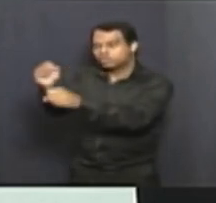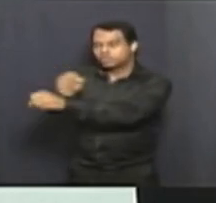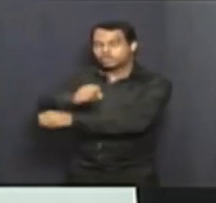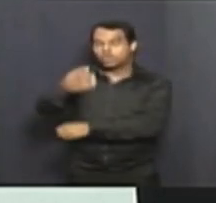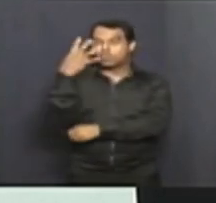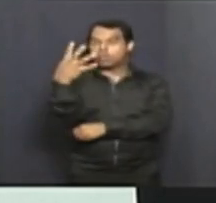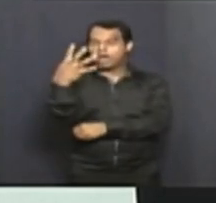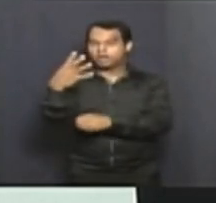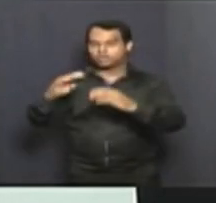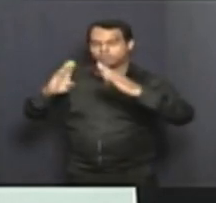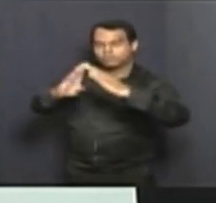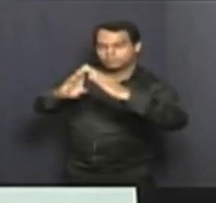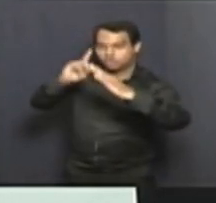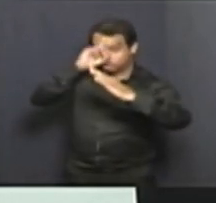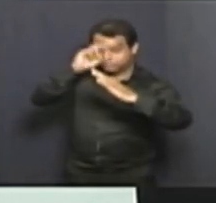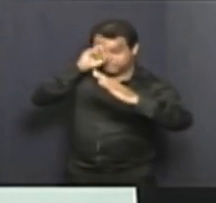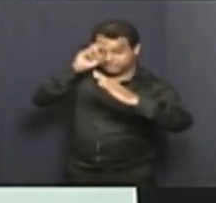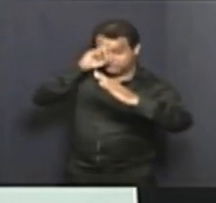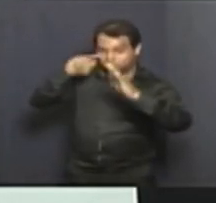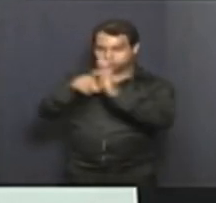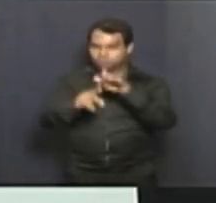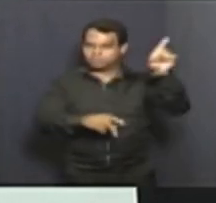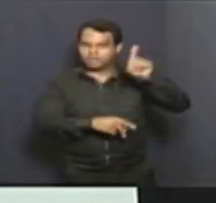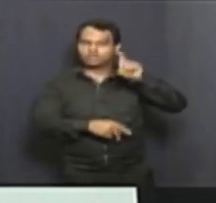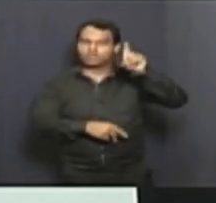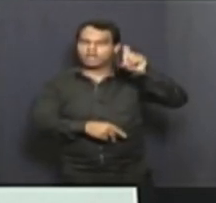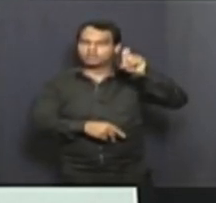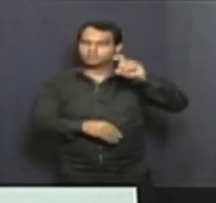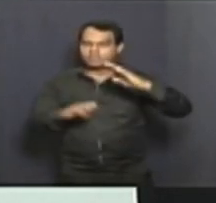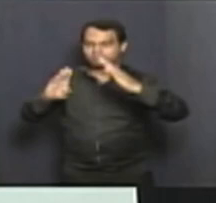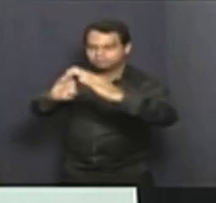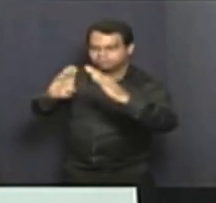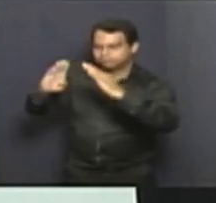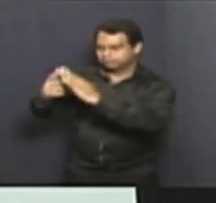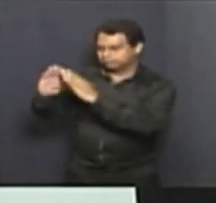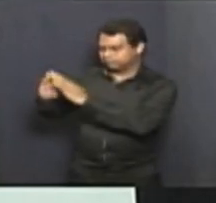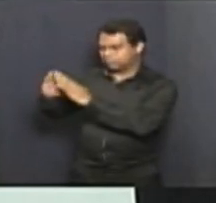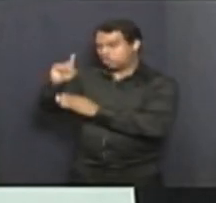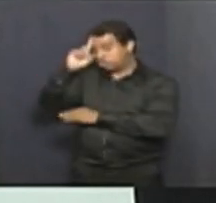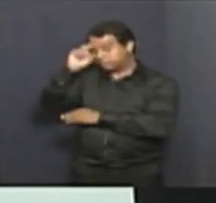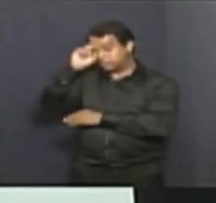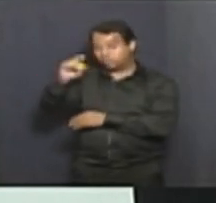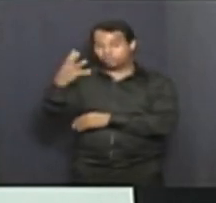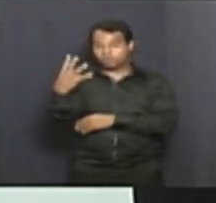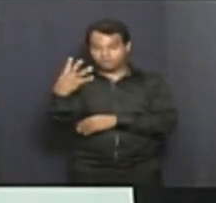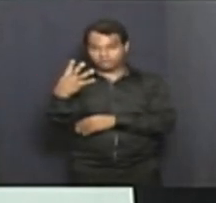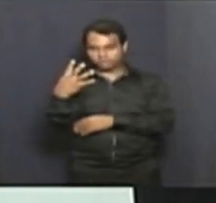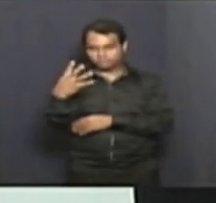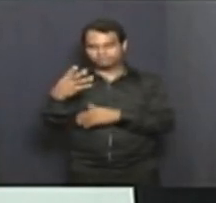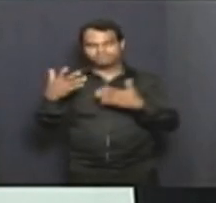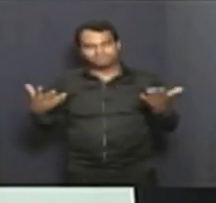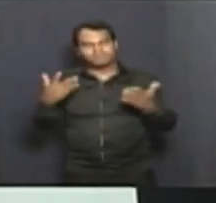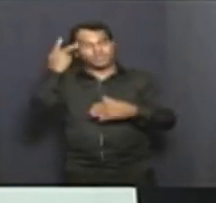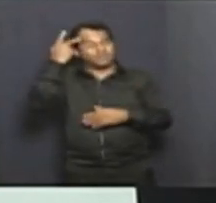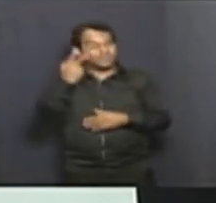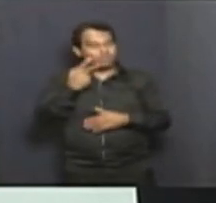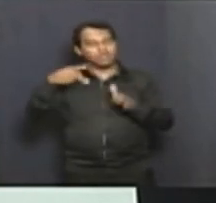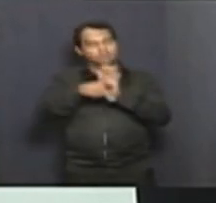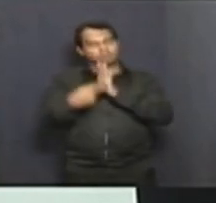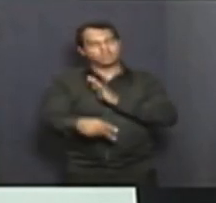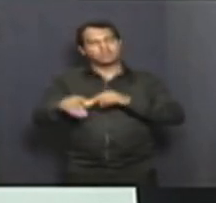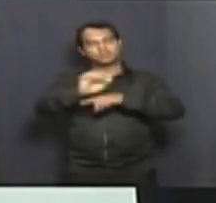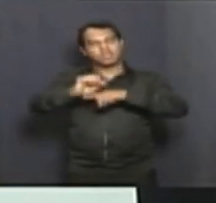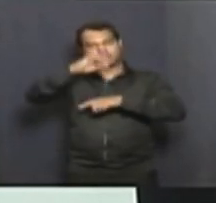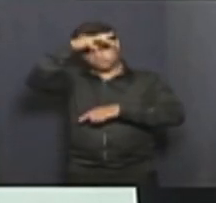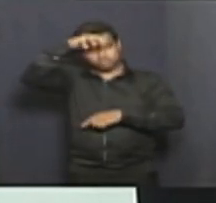do porte do de dourados que é uma obra leitora como aqui se disse é uma vergonha para o nosso estado